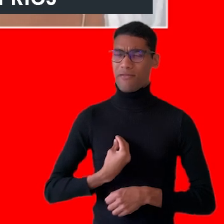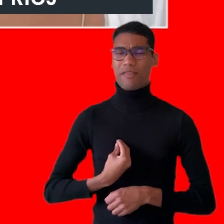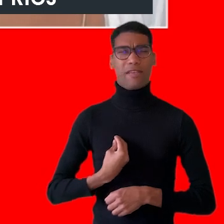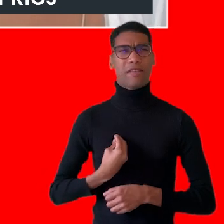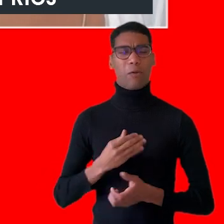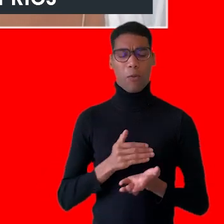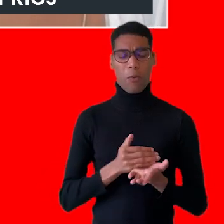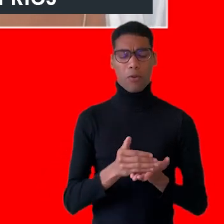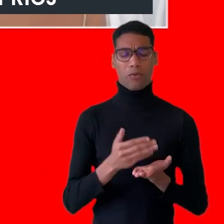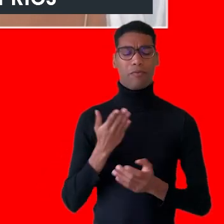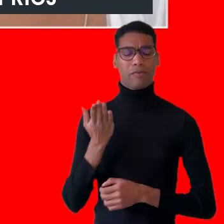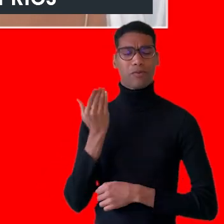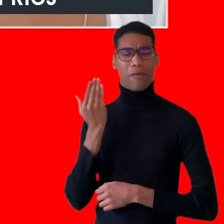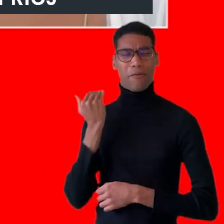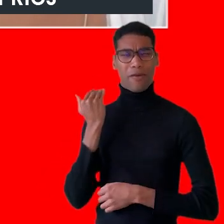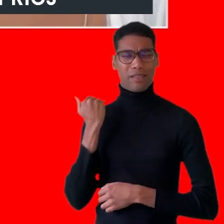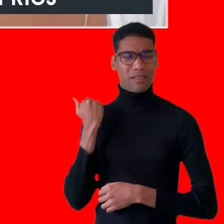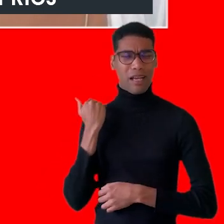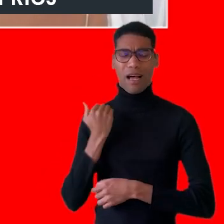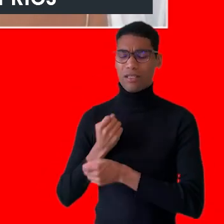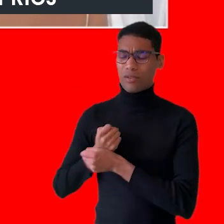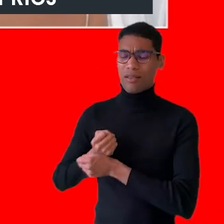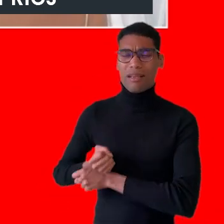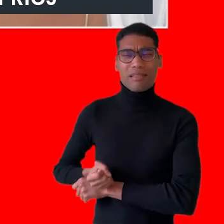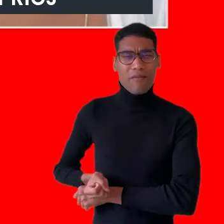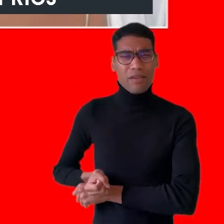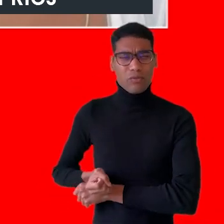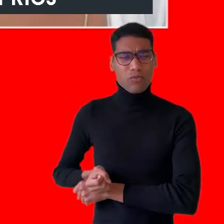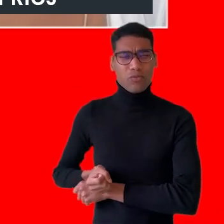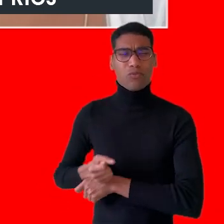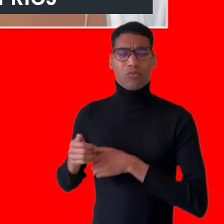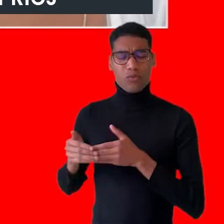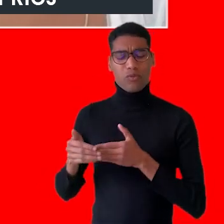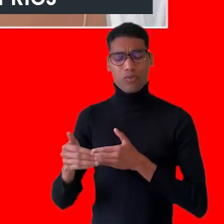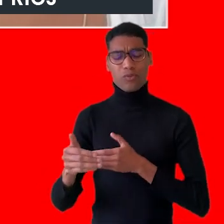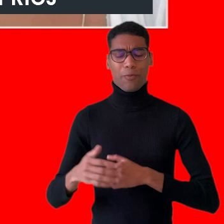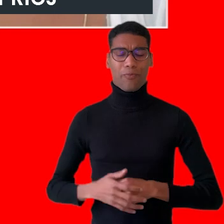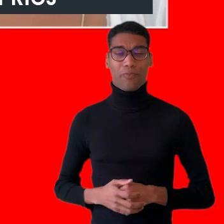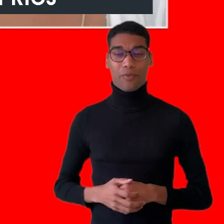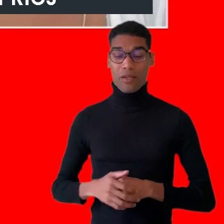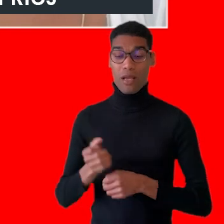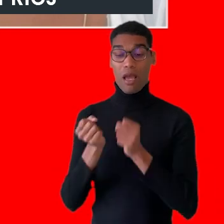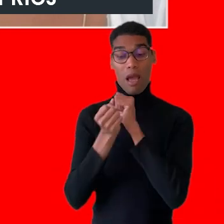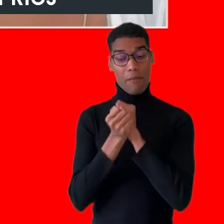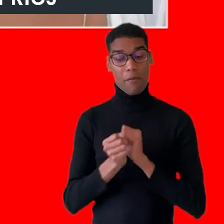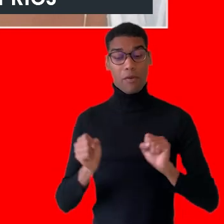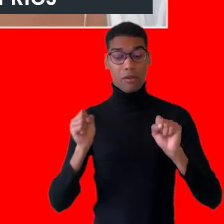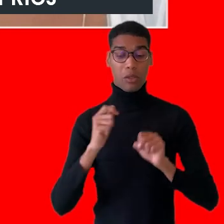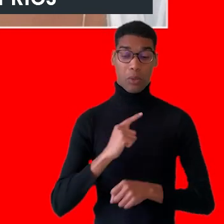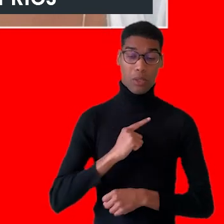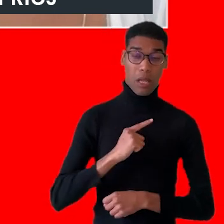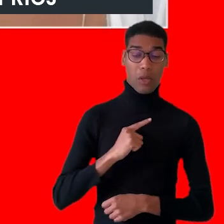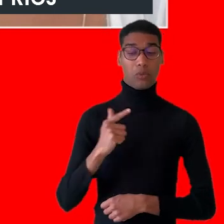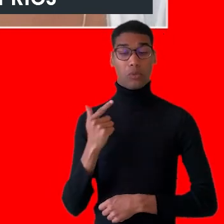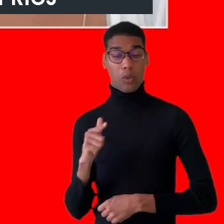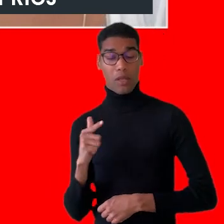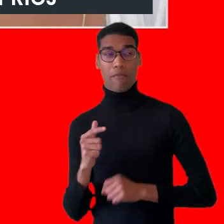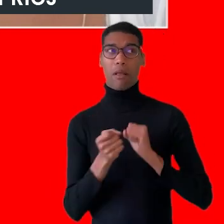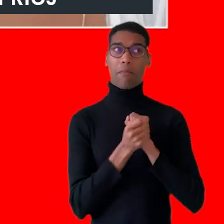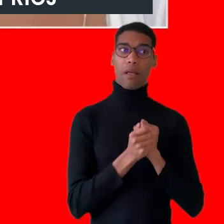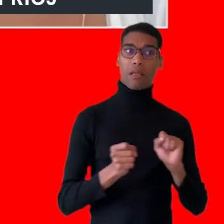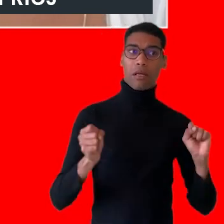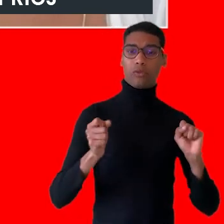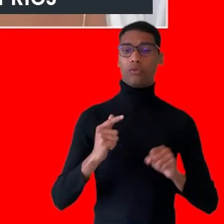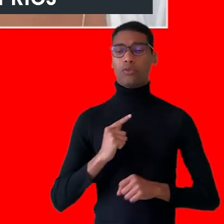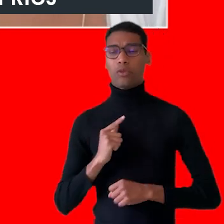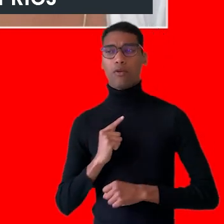o período da escravatura, né? Então, A abolição existiu, não existiu, a gente teve liberdade,